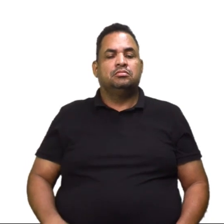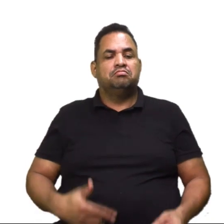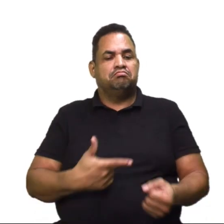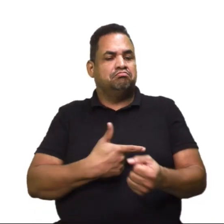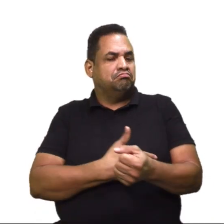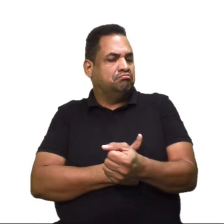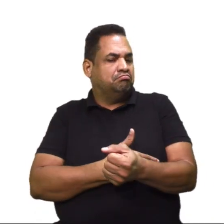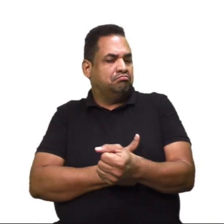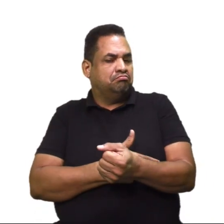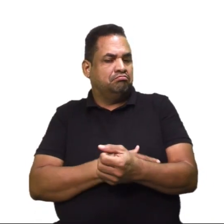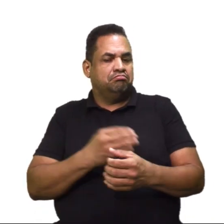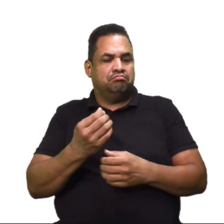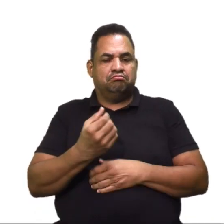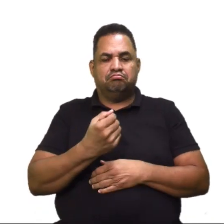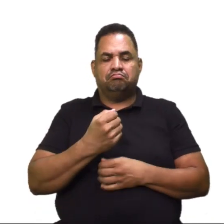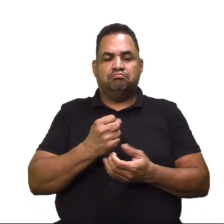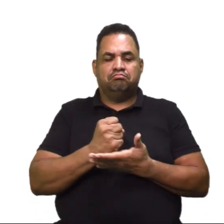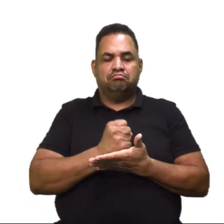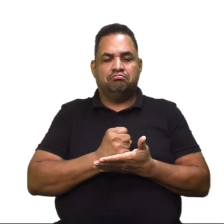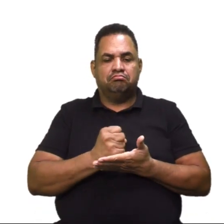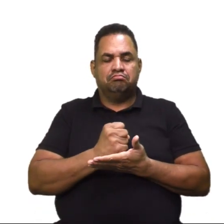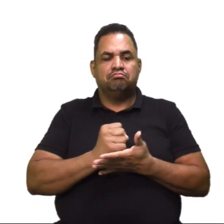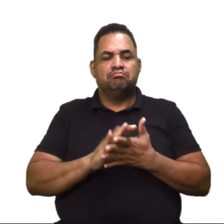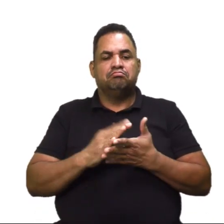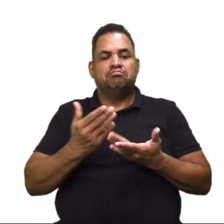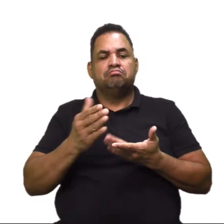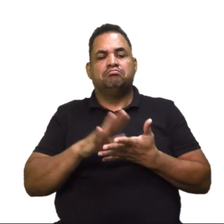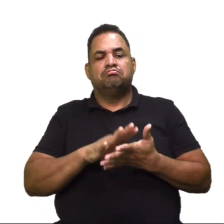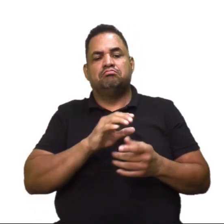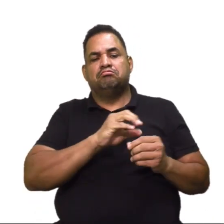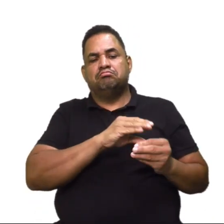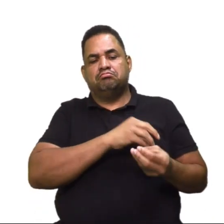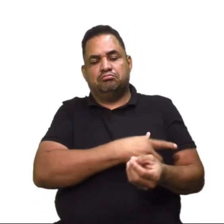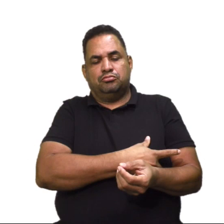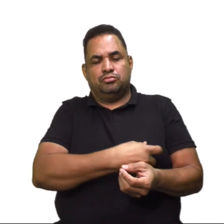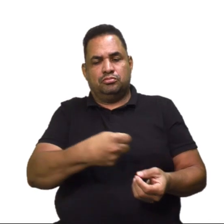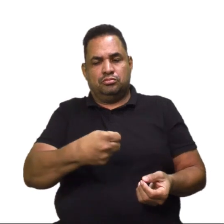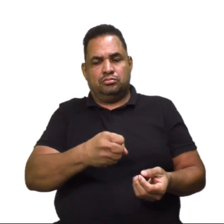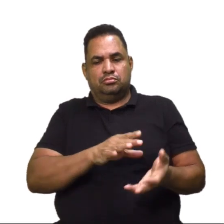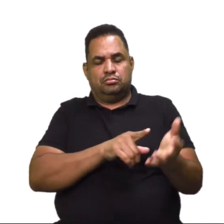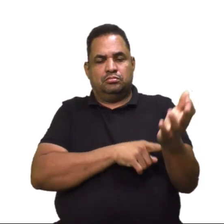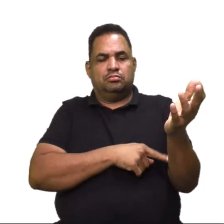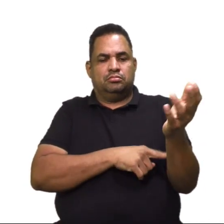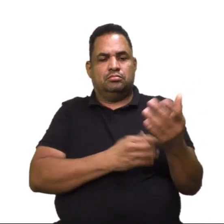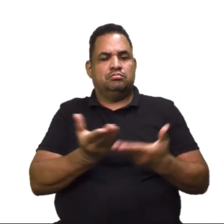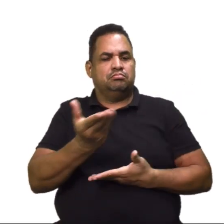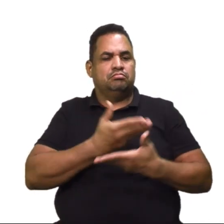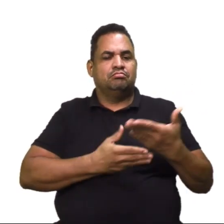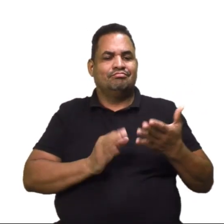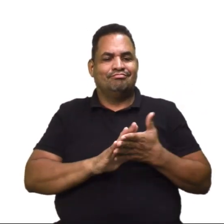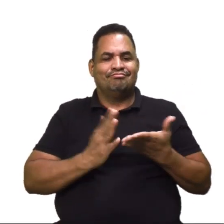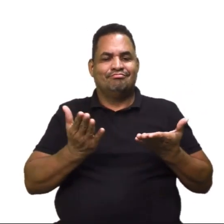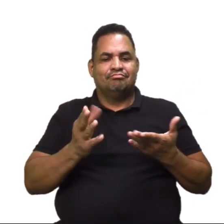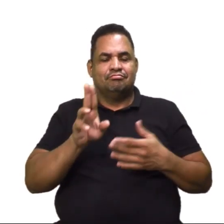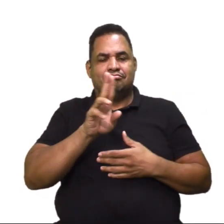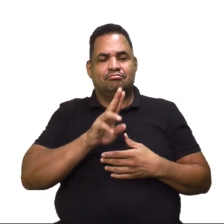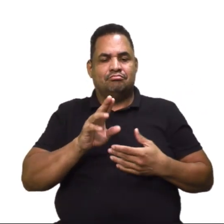alguma medicação, né? Ou para você tirar sangue, mas compartilhar a seringa, elas são